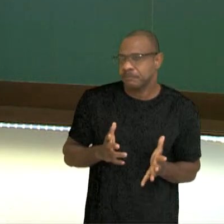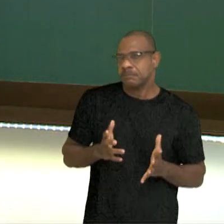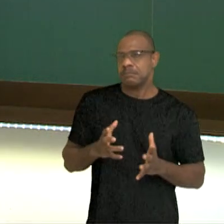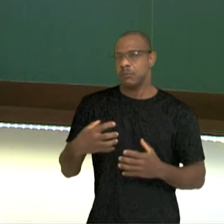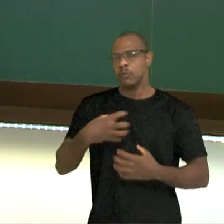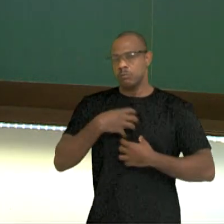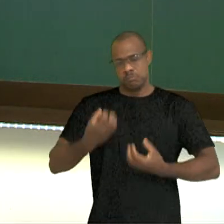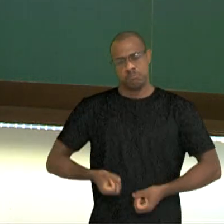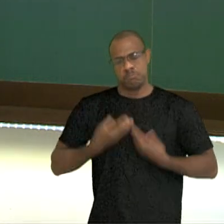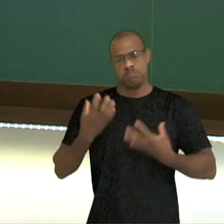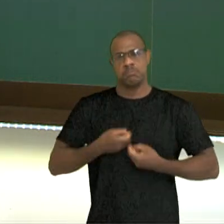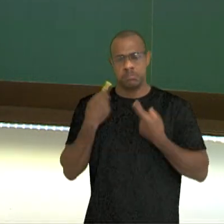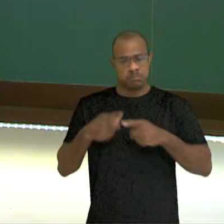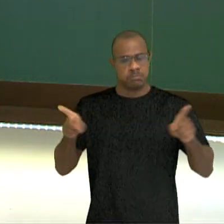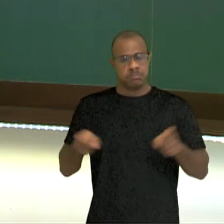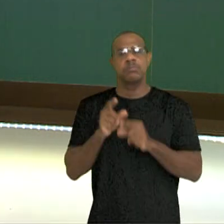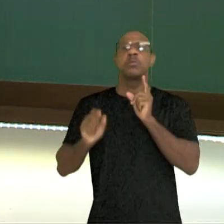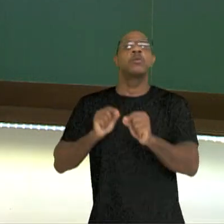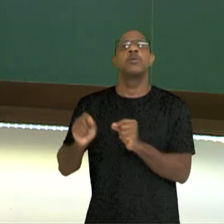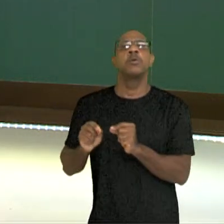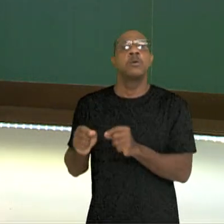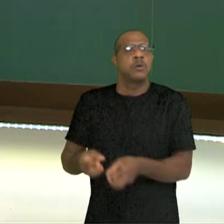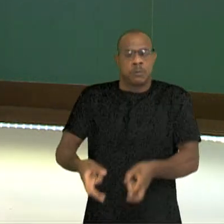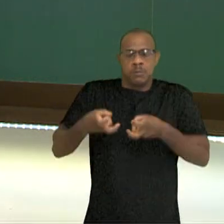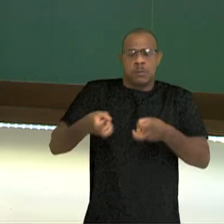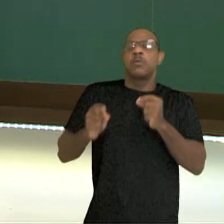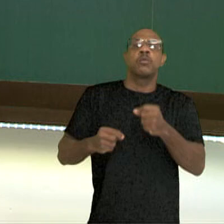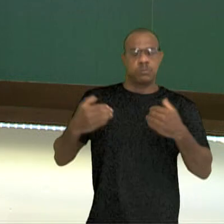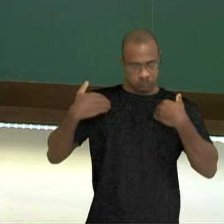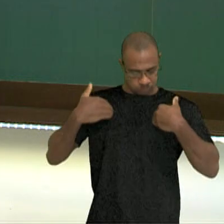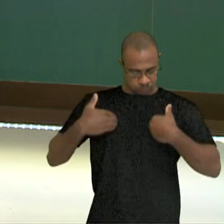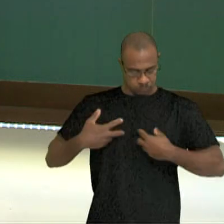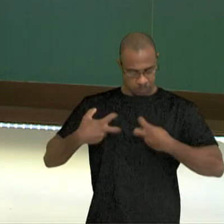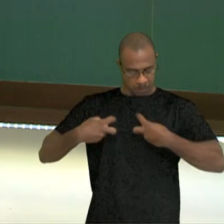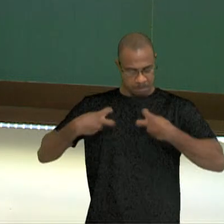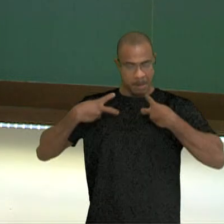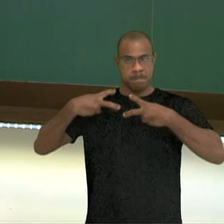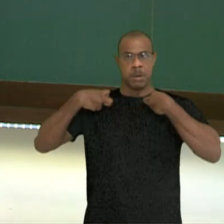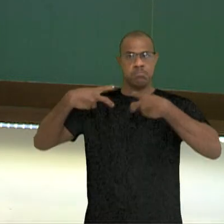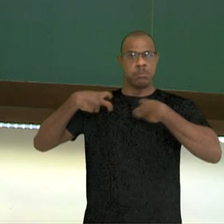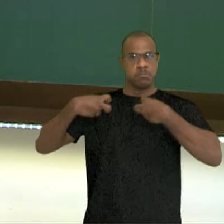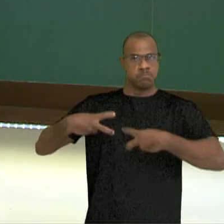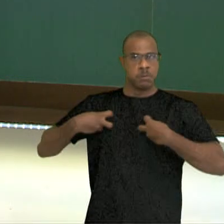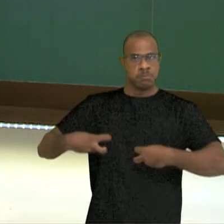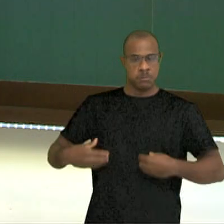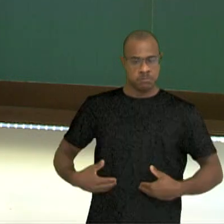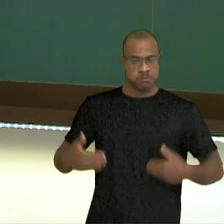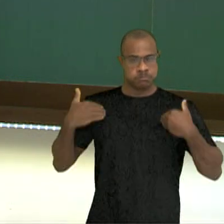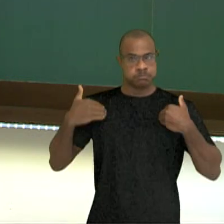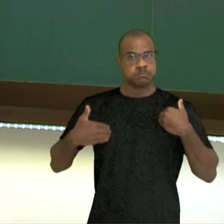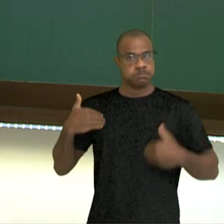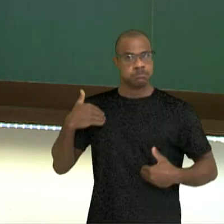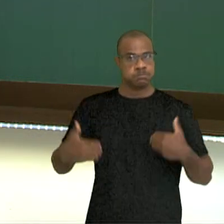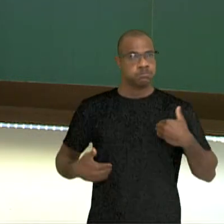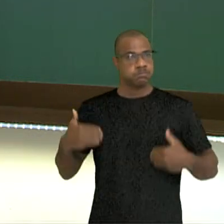musical foi a exploração do corpo, a partir das percussões corporais,